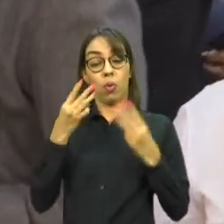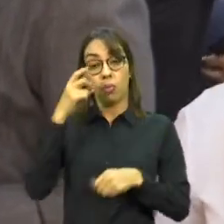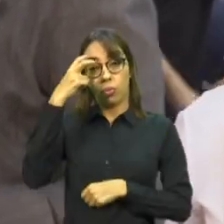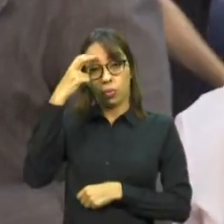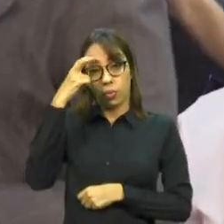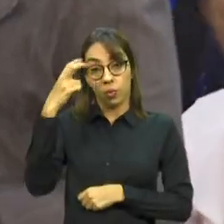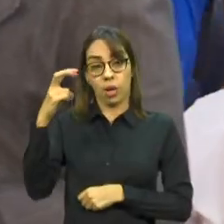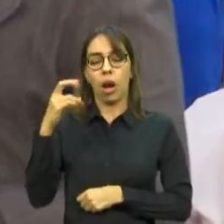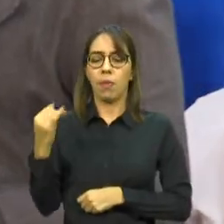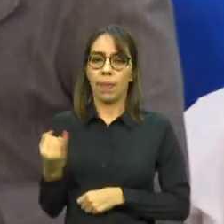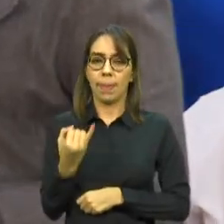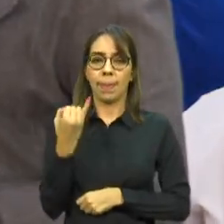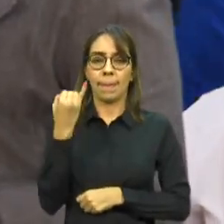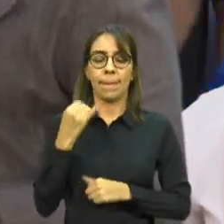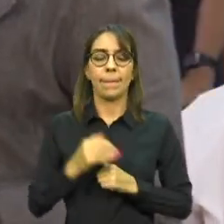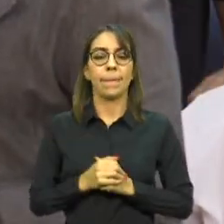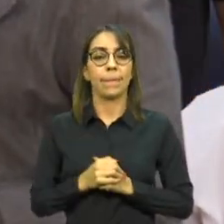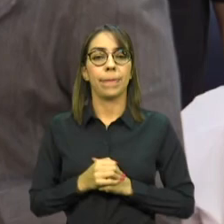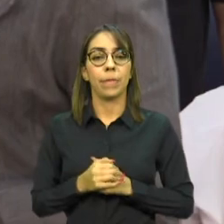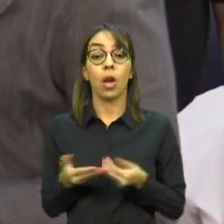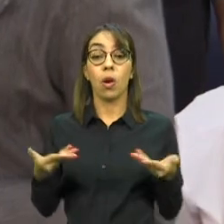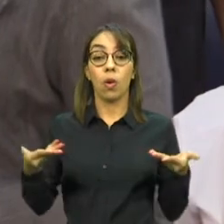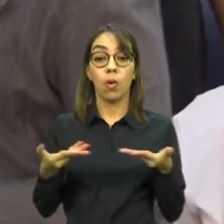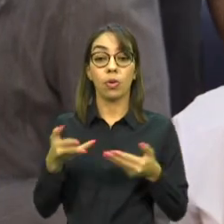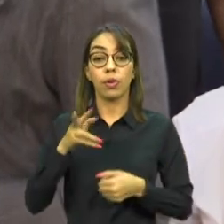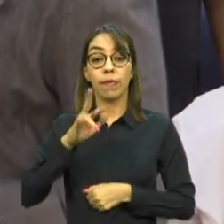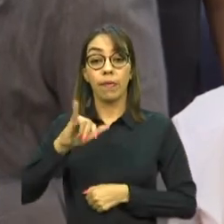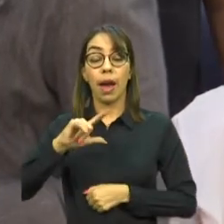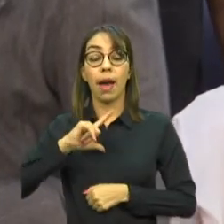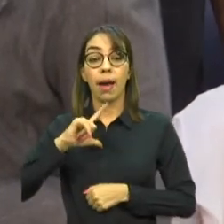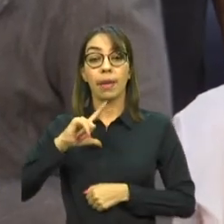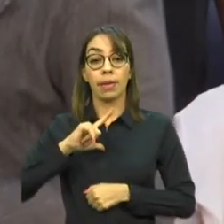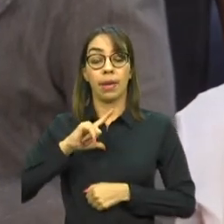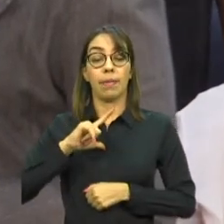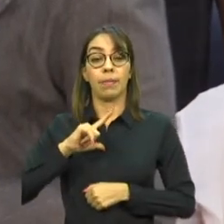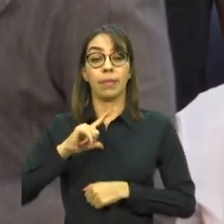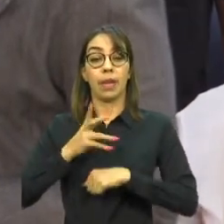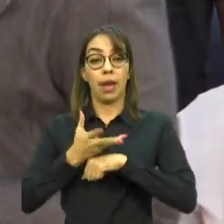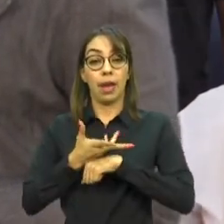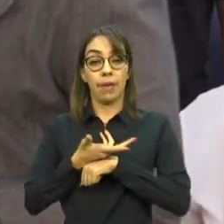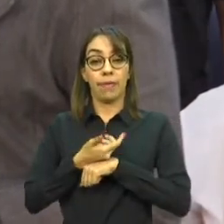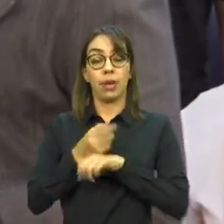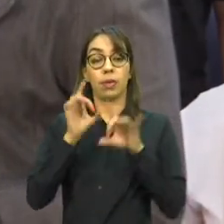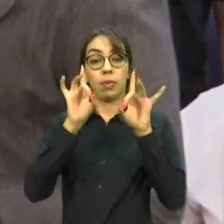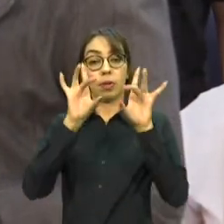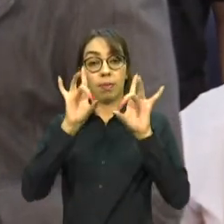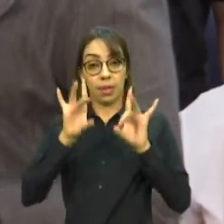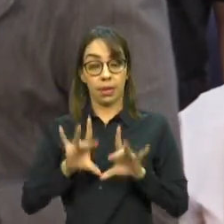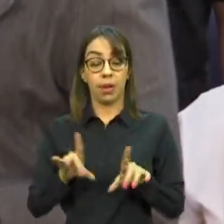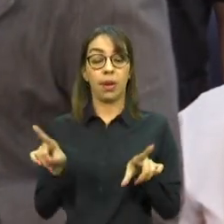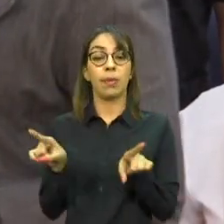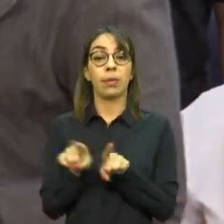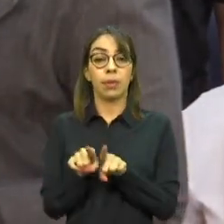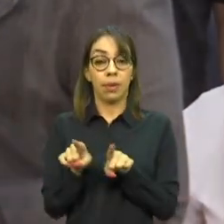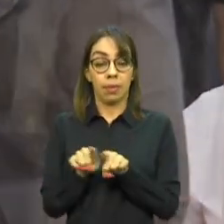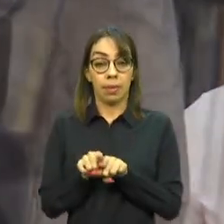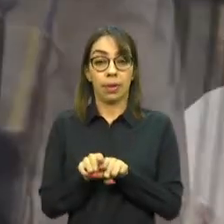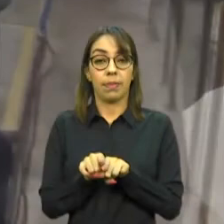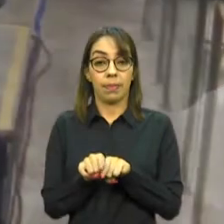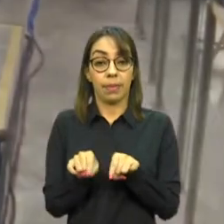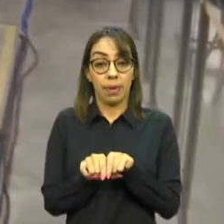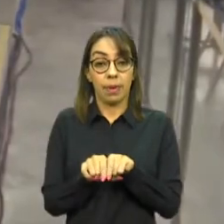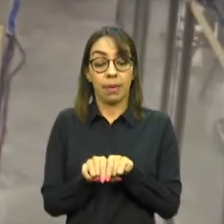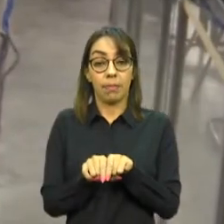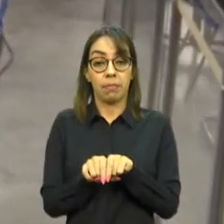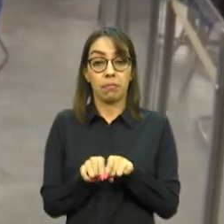E hoje, inclusive, nós teremos uma sessão solene pós a sessão ordinária itinerante para entrega